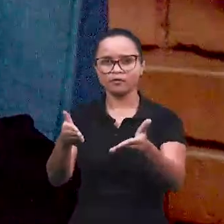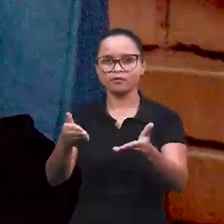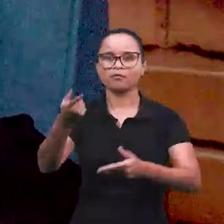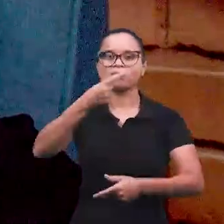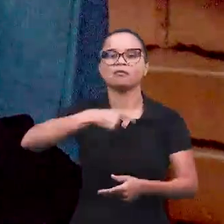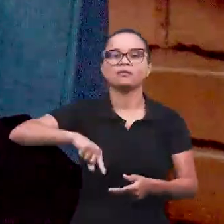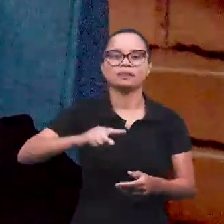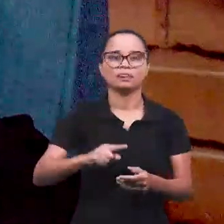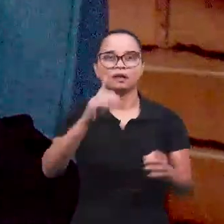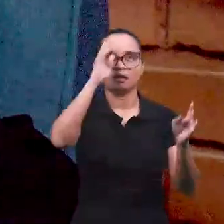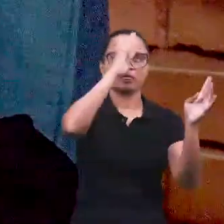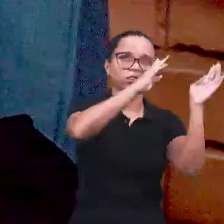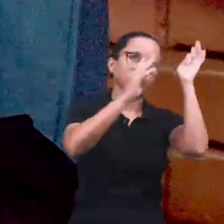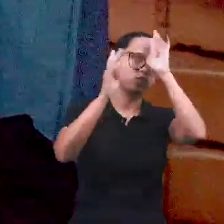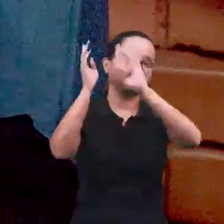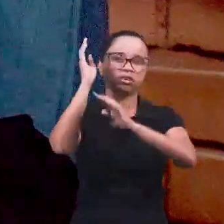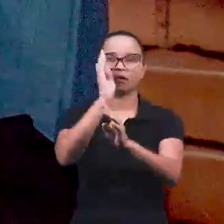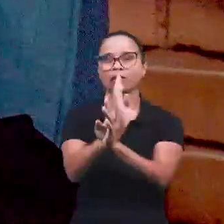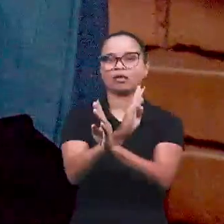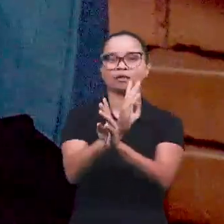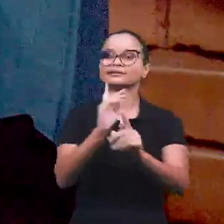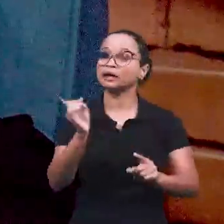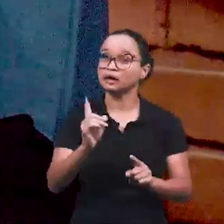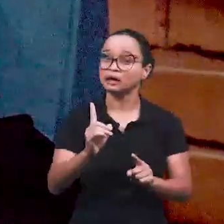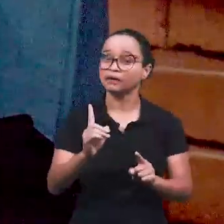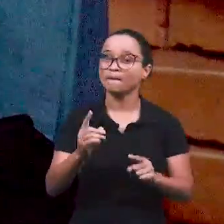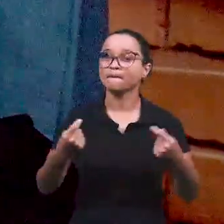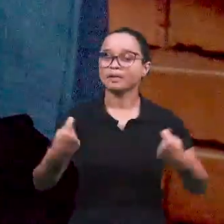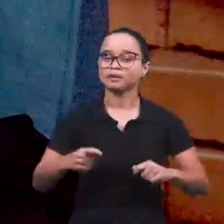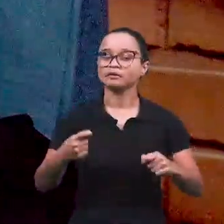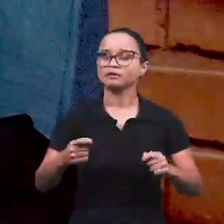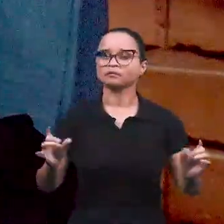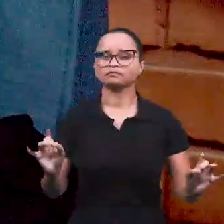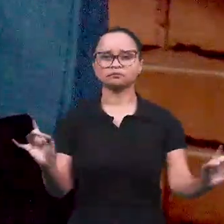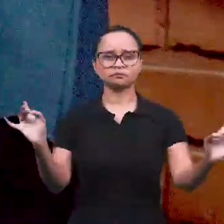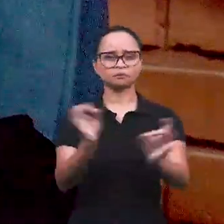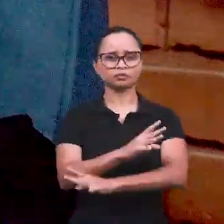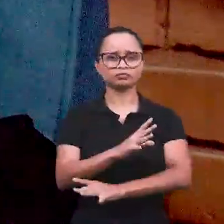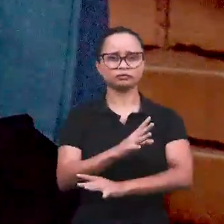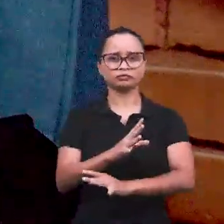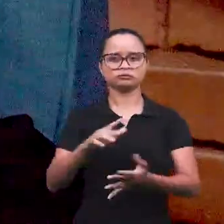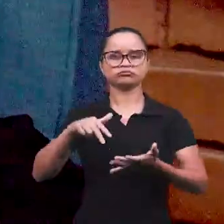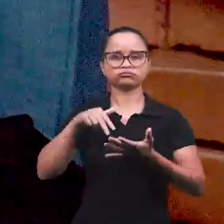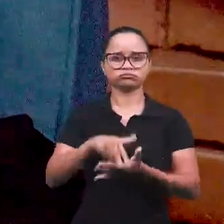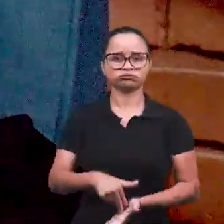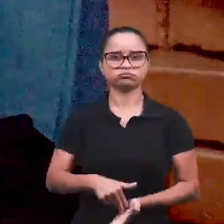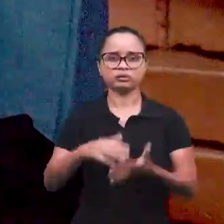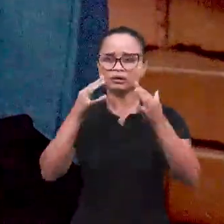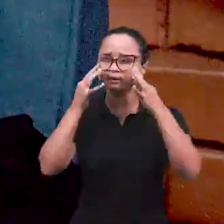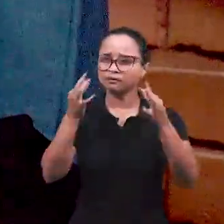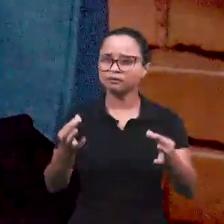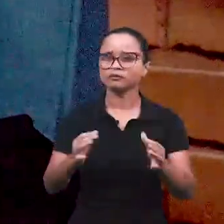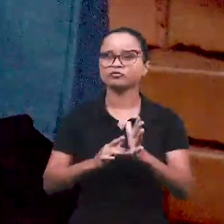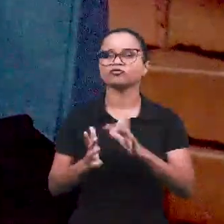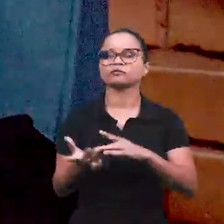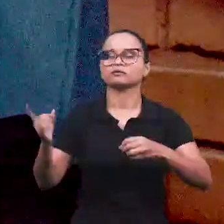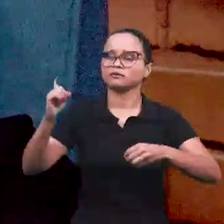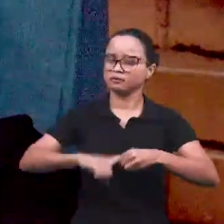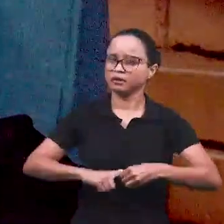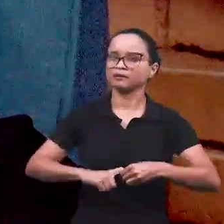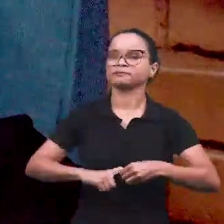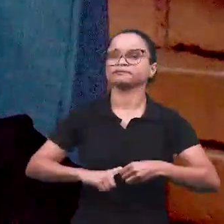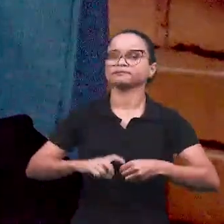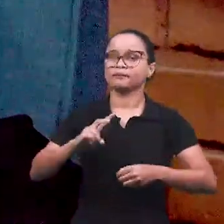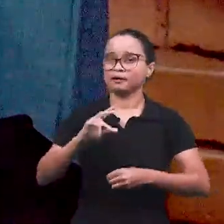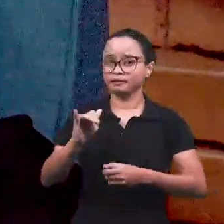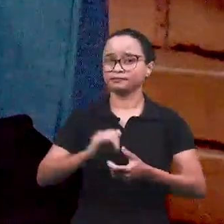não podemos ser pegos despercebidos, mas devemos estar preparados para a volta do Senhor Jesus. Muito